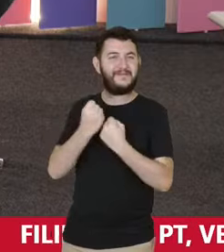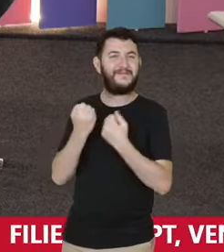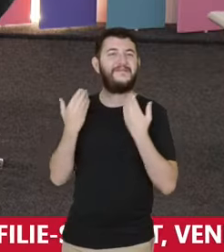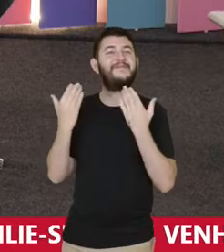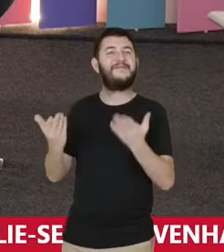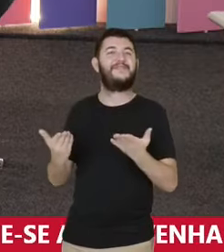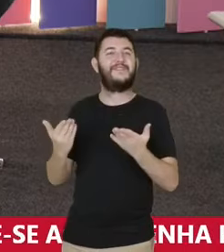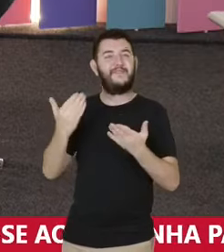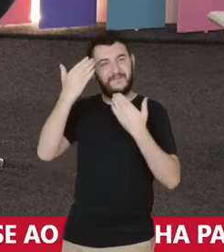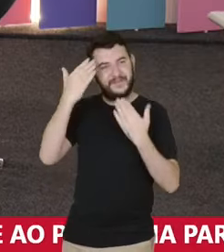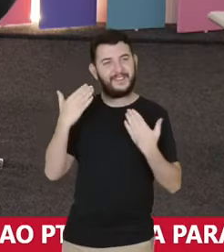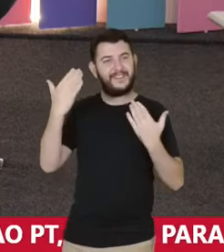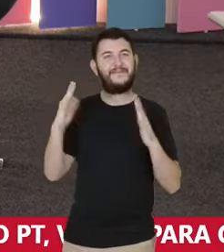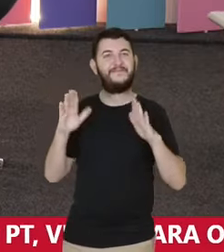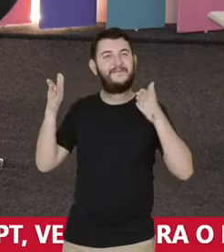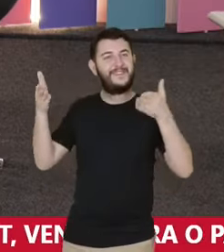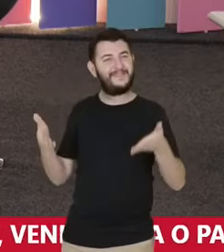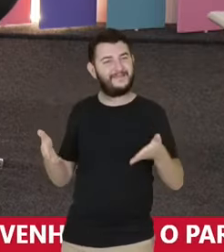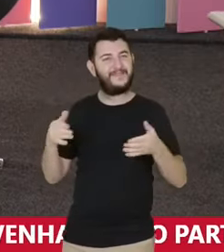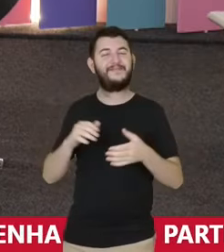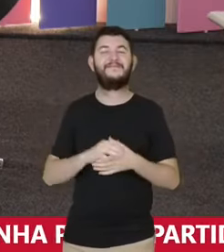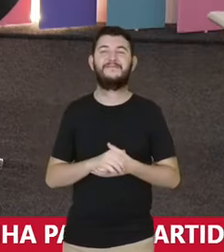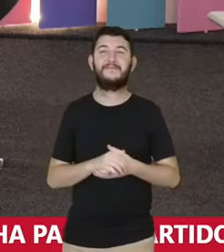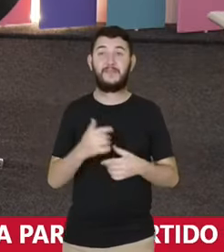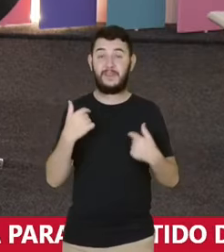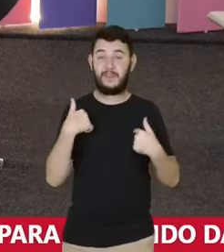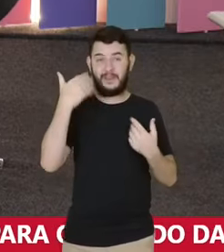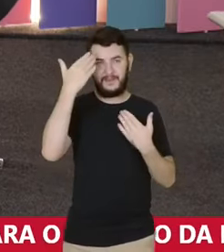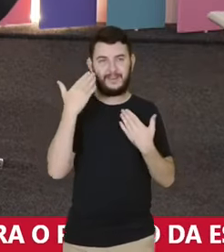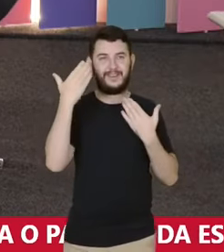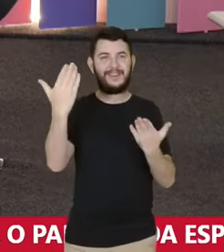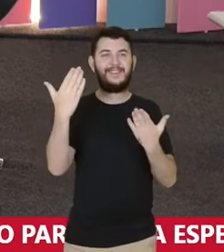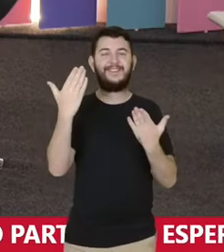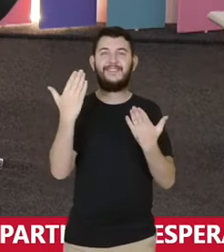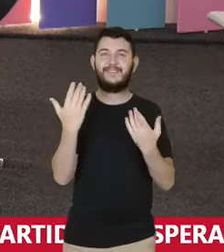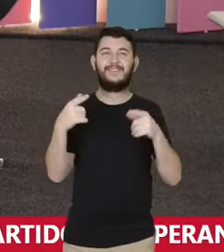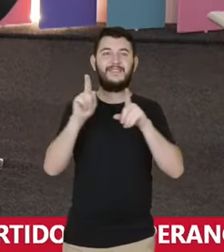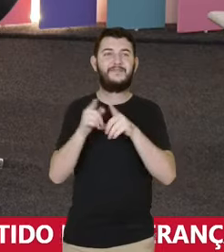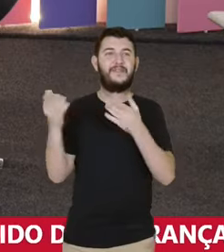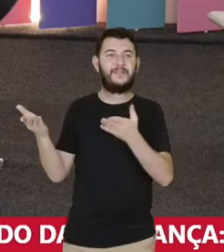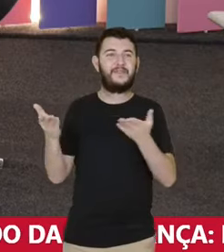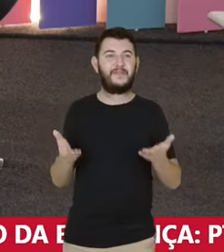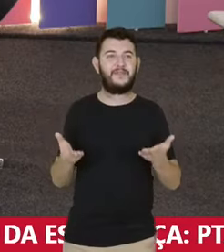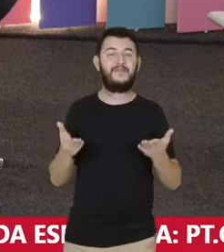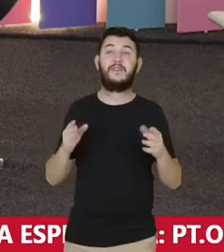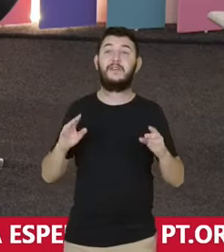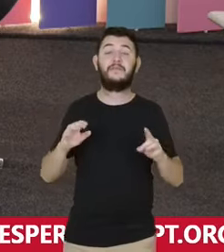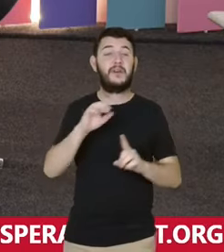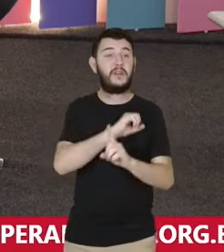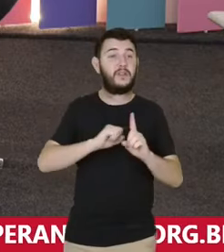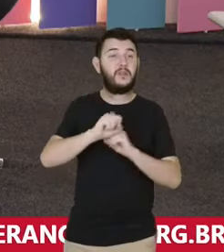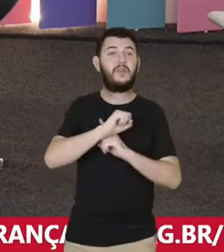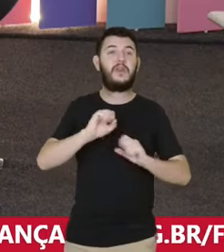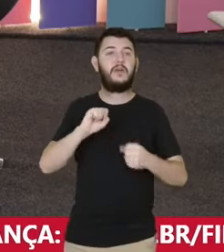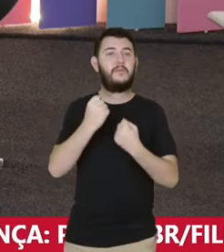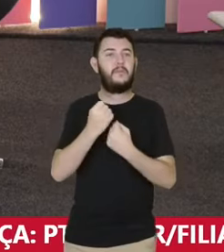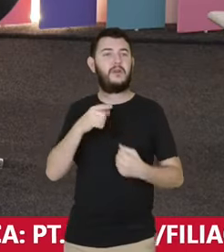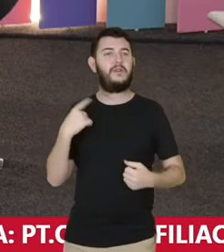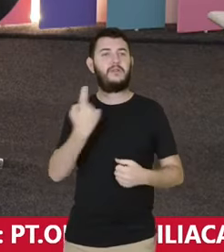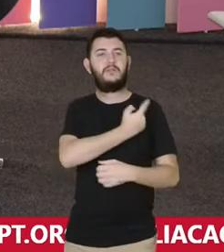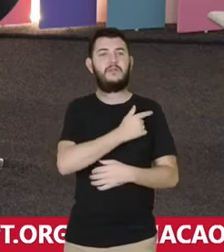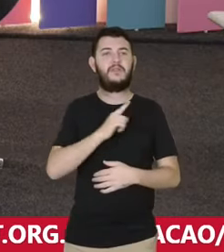Obrigada pela sua participação. Eu que agradeço, né? E convidamos todas as sociedades que nos apoiem, que nos